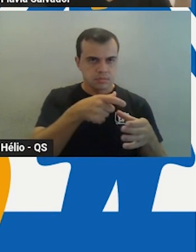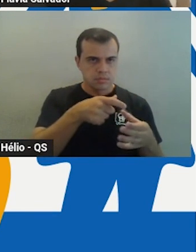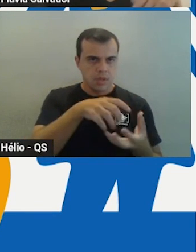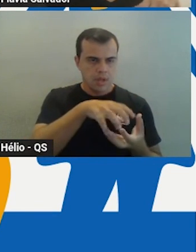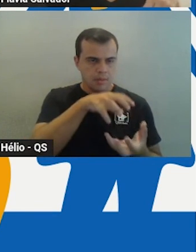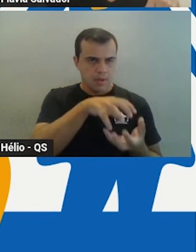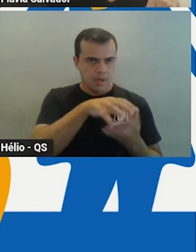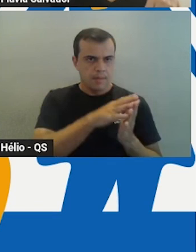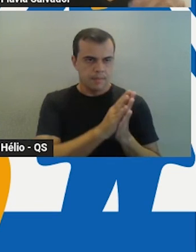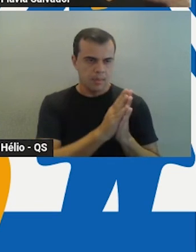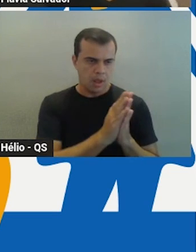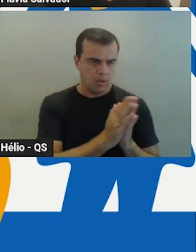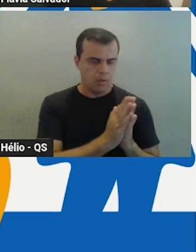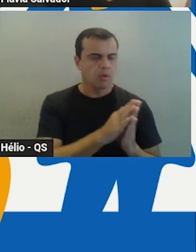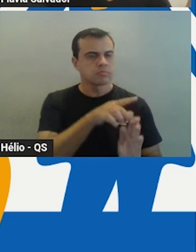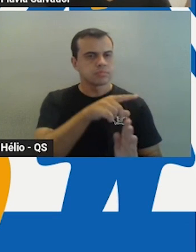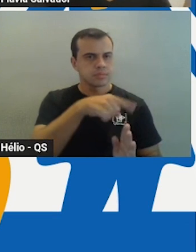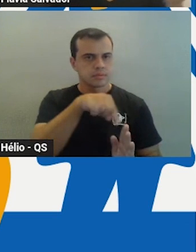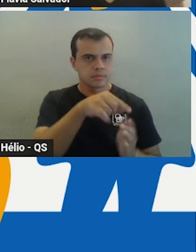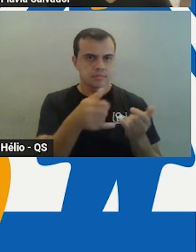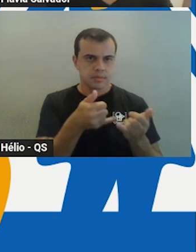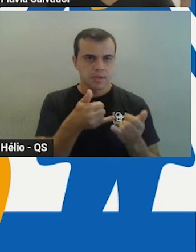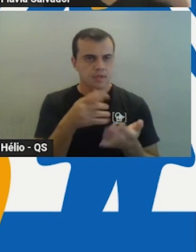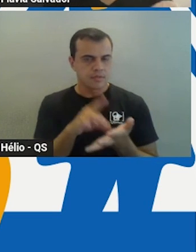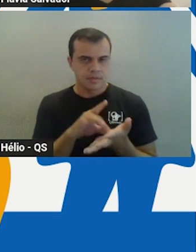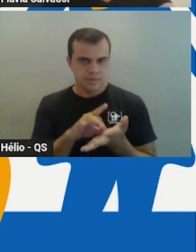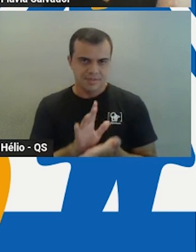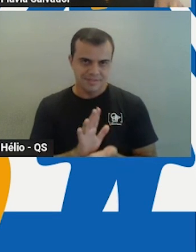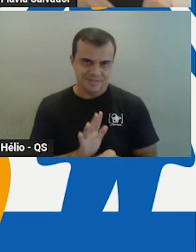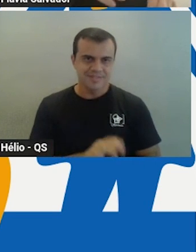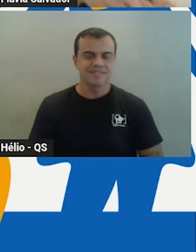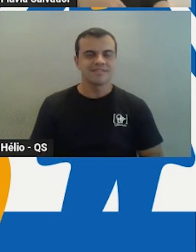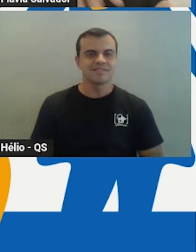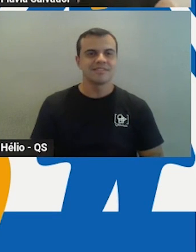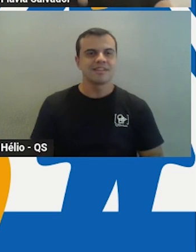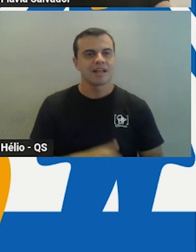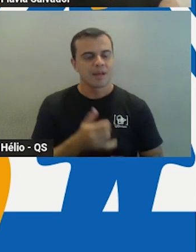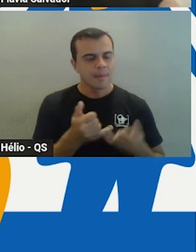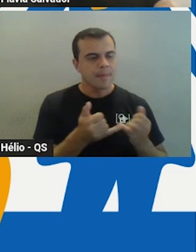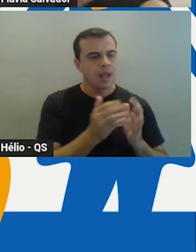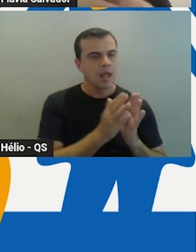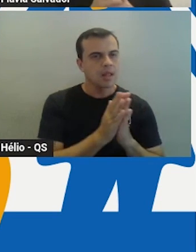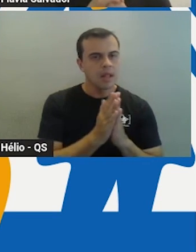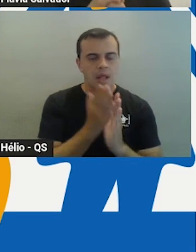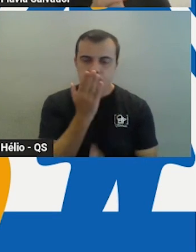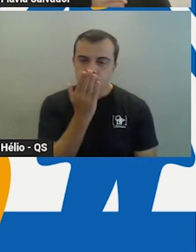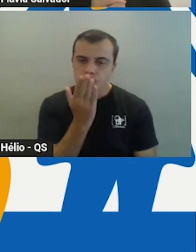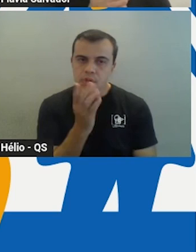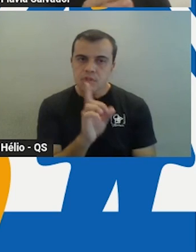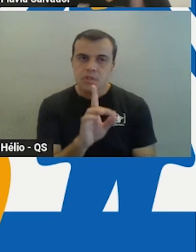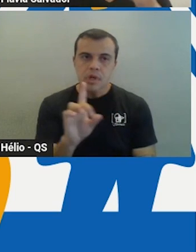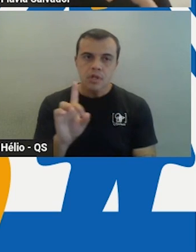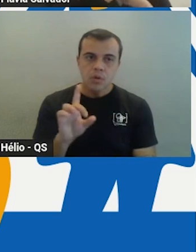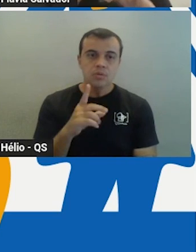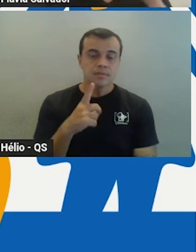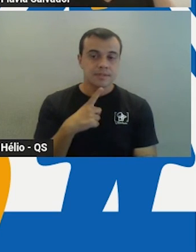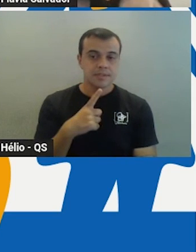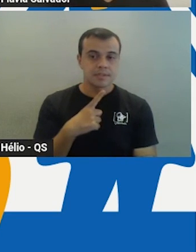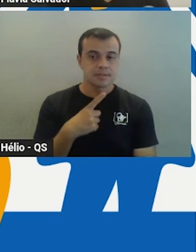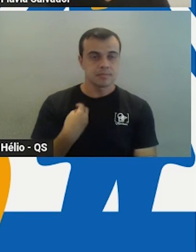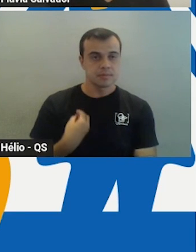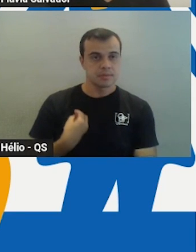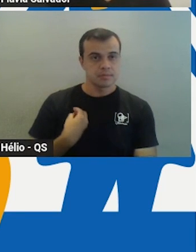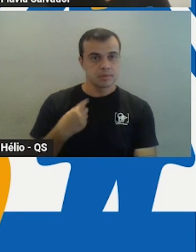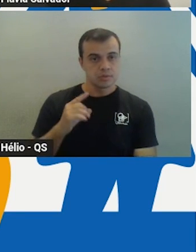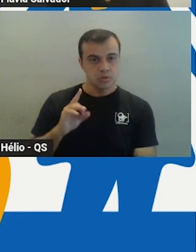bichos de brinquedo, né? Não vai colocar bichinho de verdade, mas bicho de brinquedo na frente de cada um dos participantes, mas o participante só